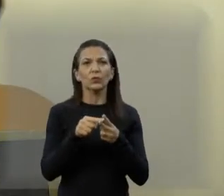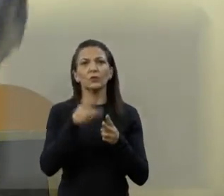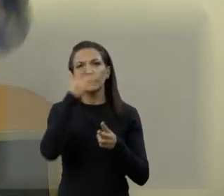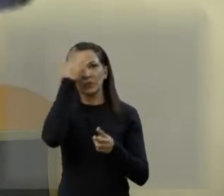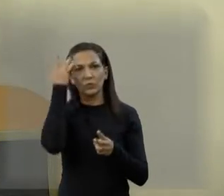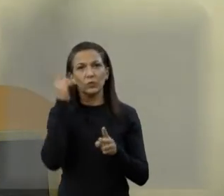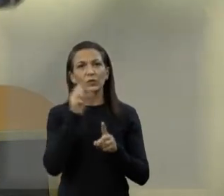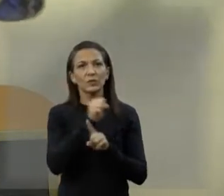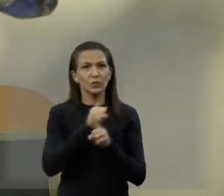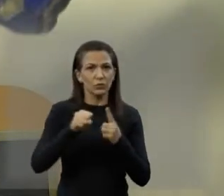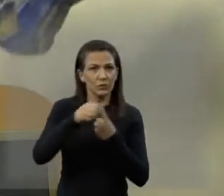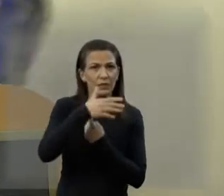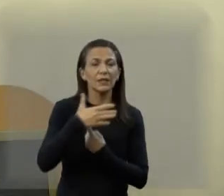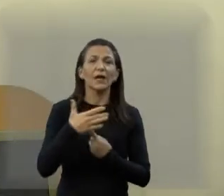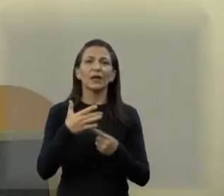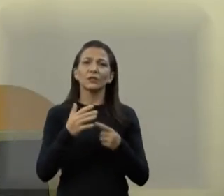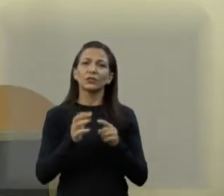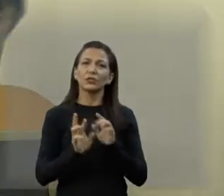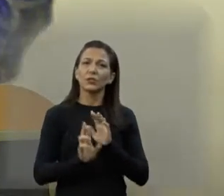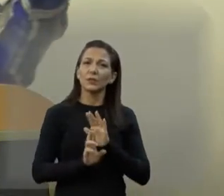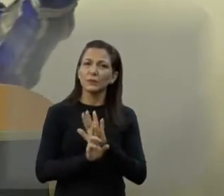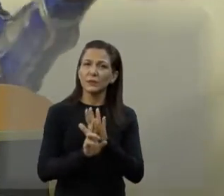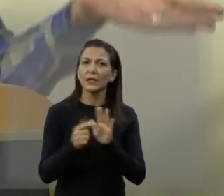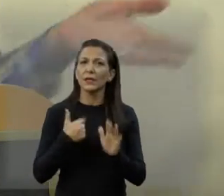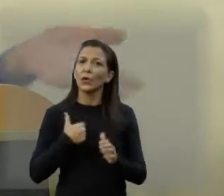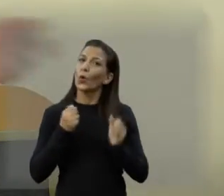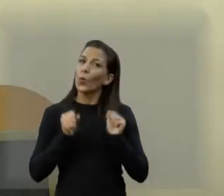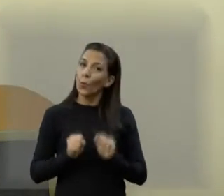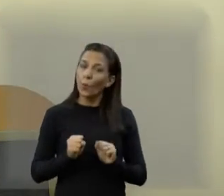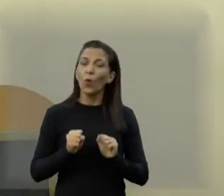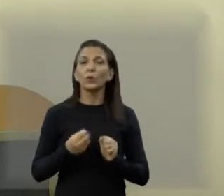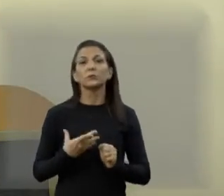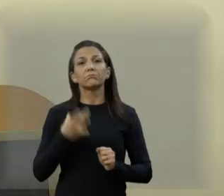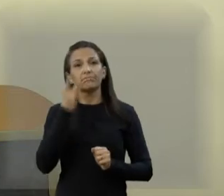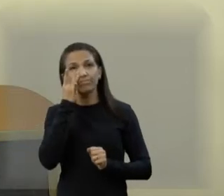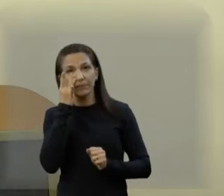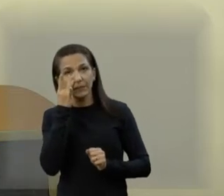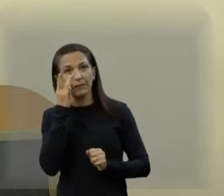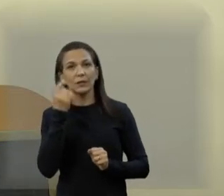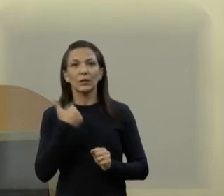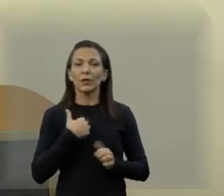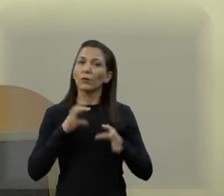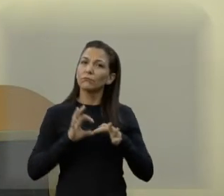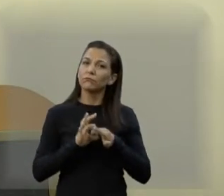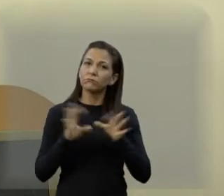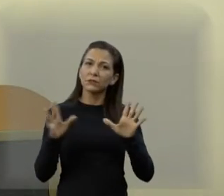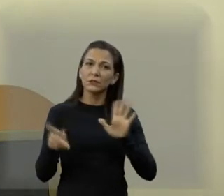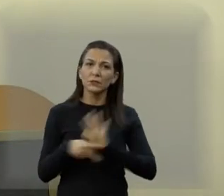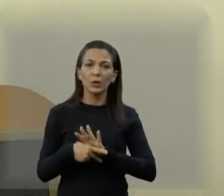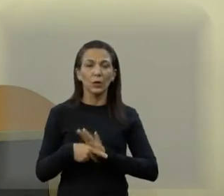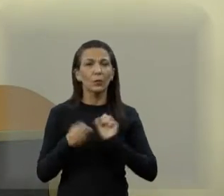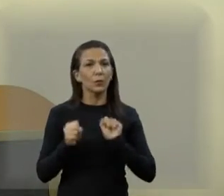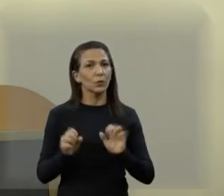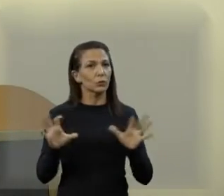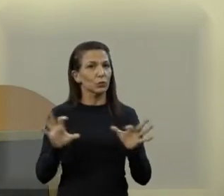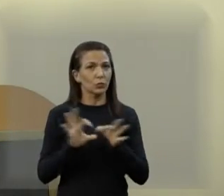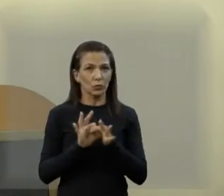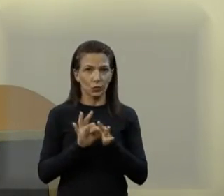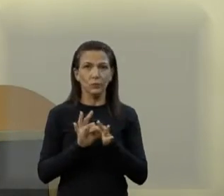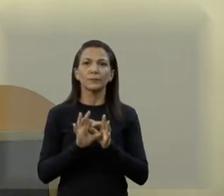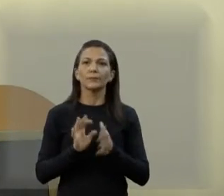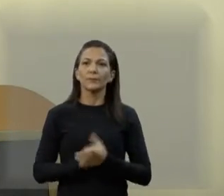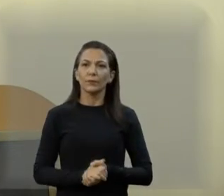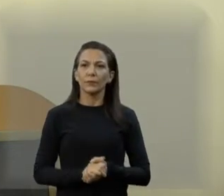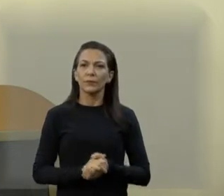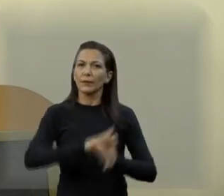sociedade civil que eu posso fazer parte conserto com certamente né me coloca o para tanto e a partir